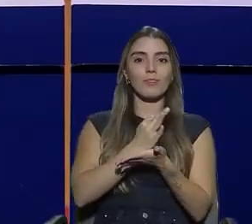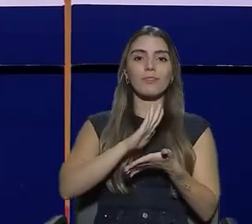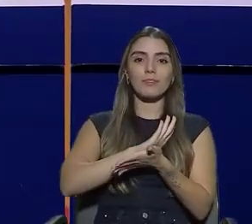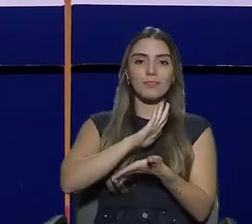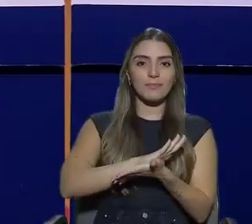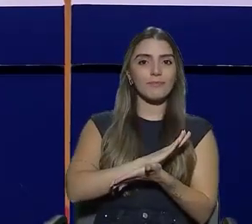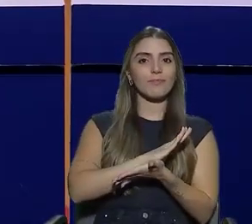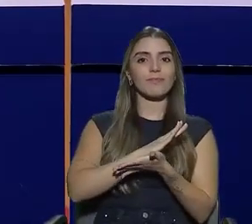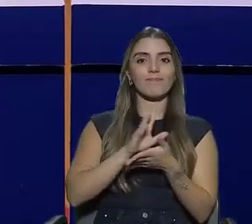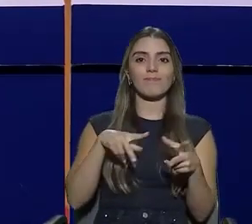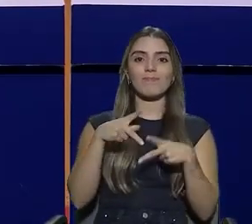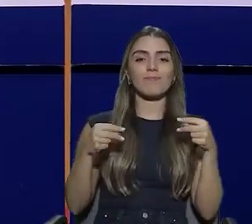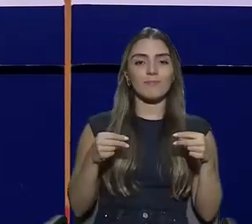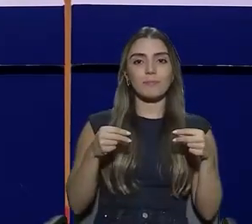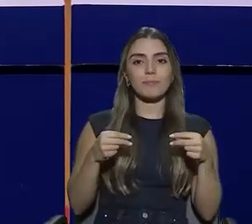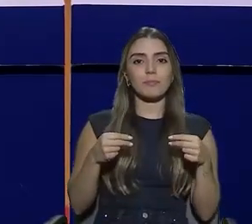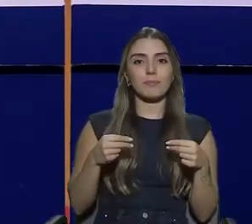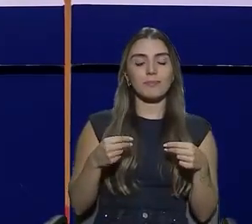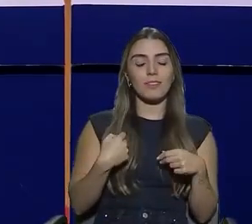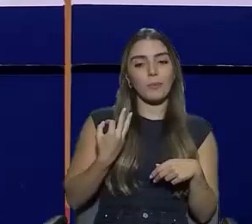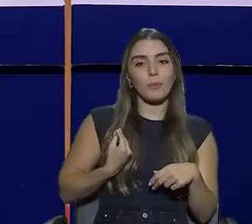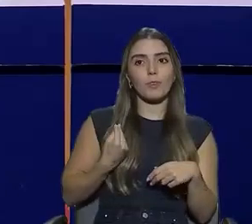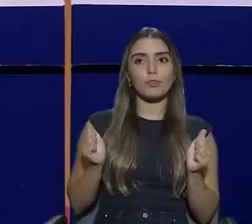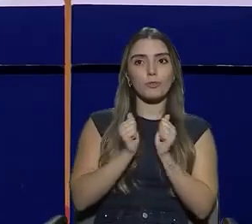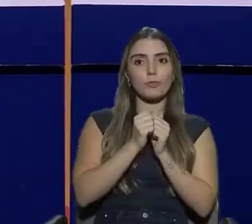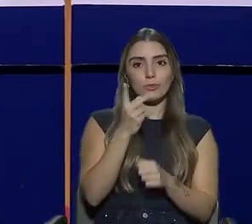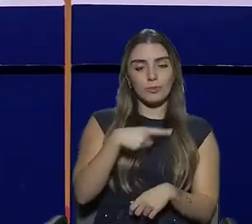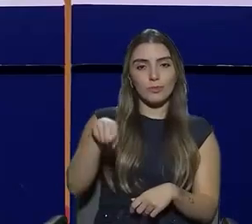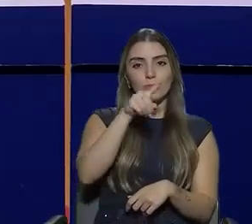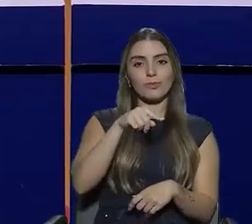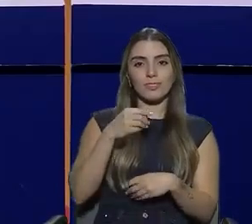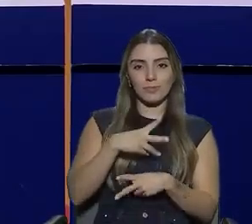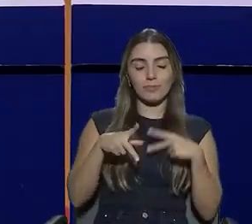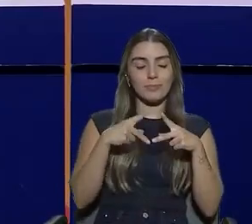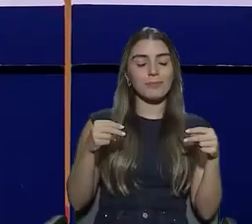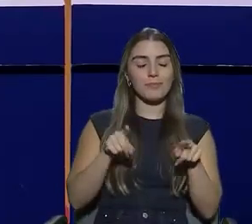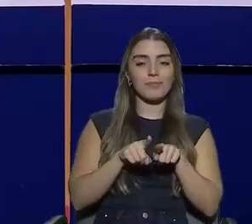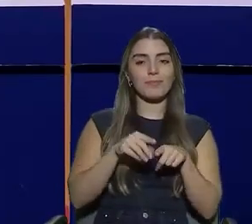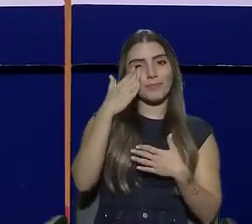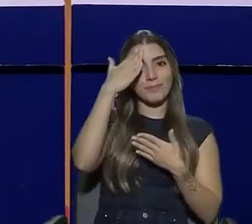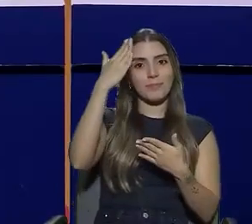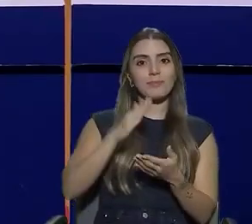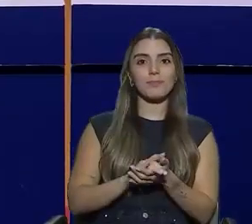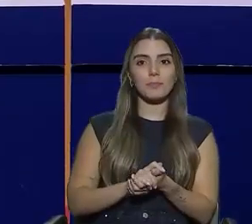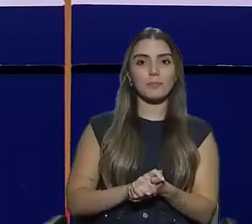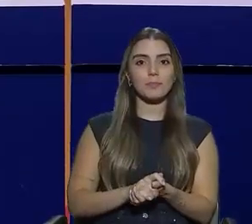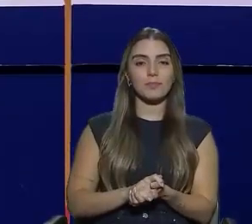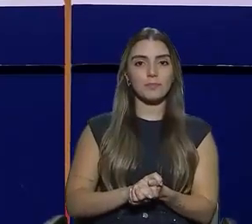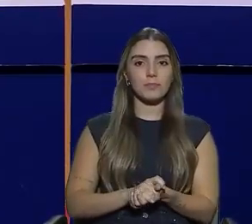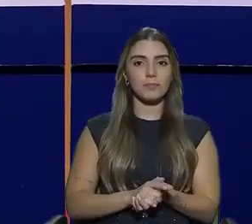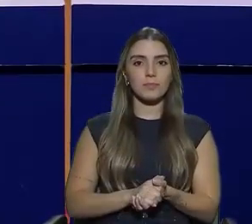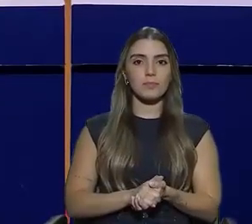A quarta e última pessoa sentada é Jefferson Tenório, um homem negro que possui cabelos curtos, rente à cabeça, de tom grisalho.